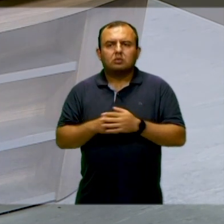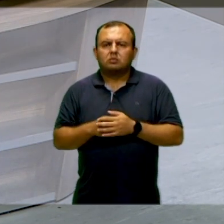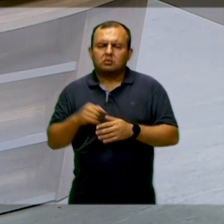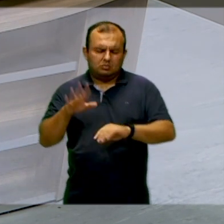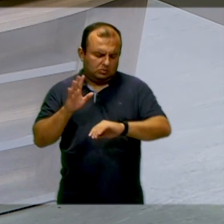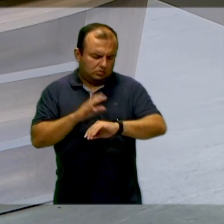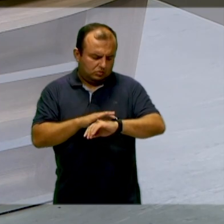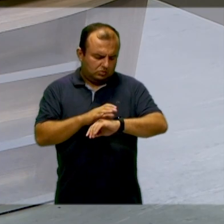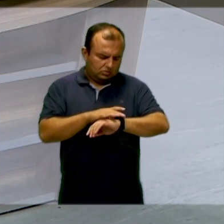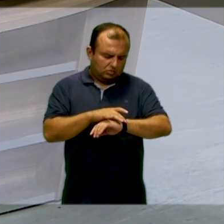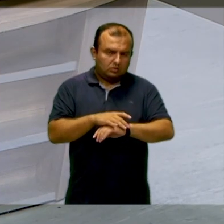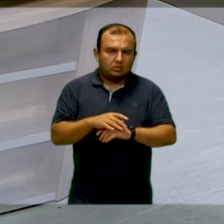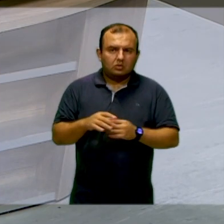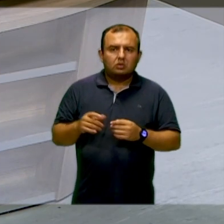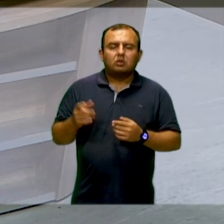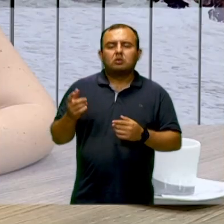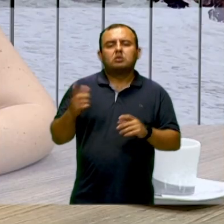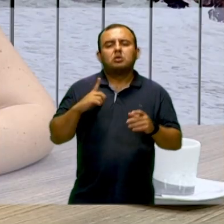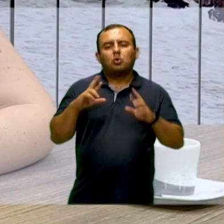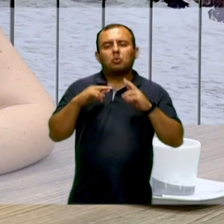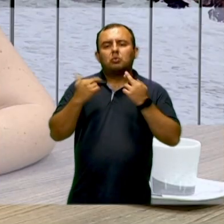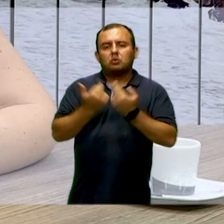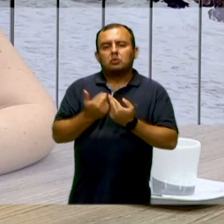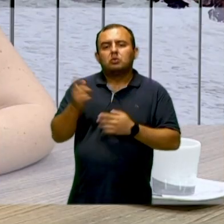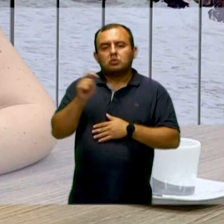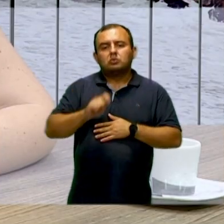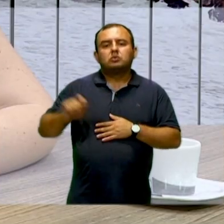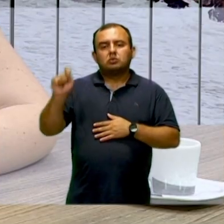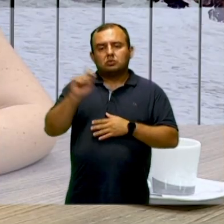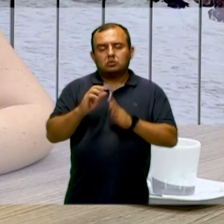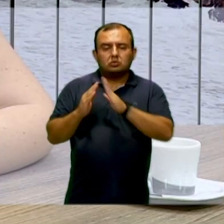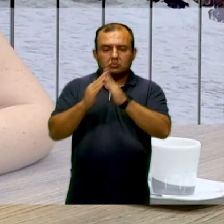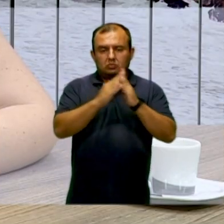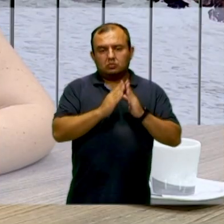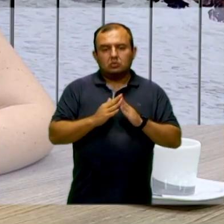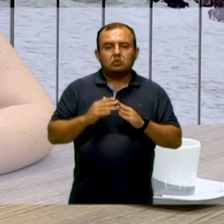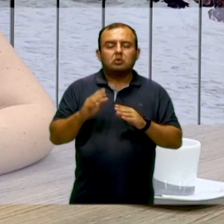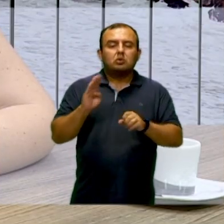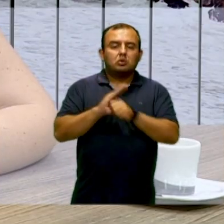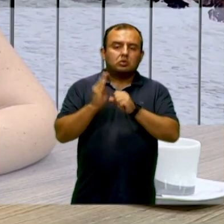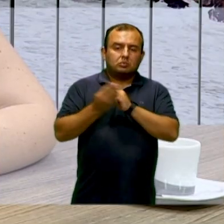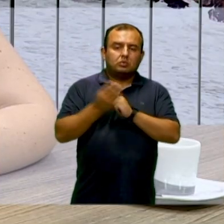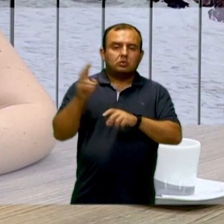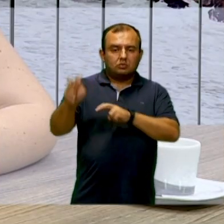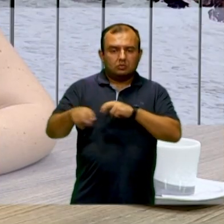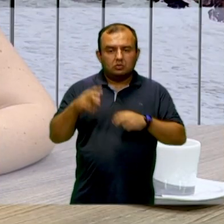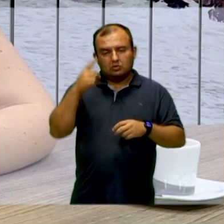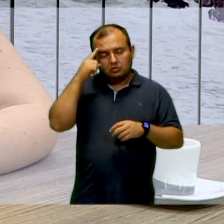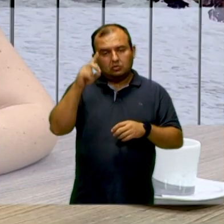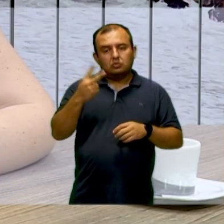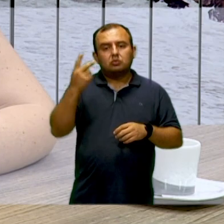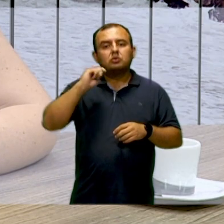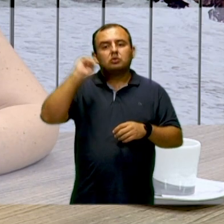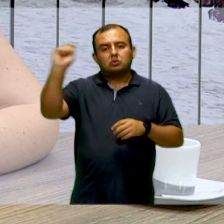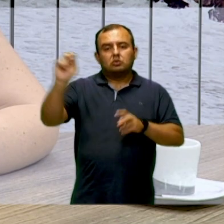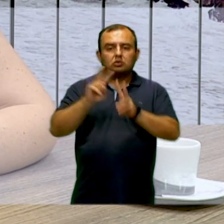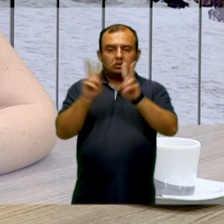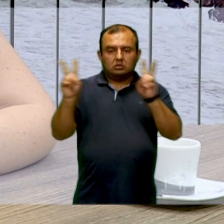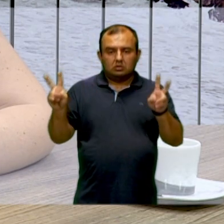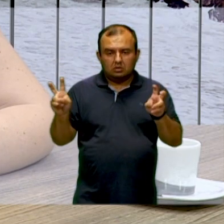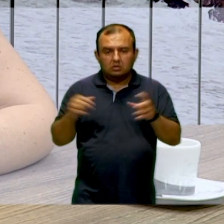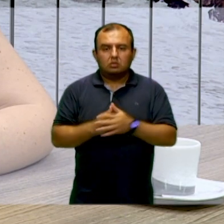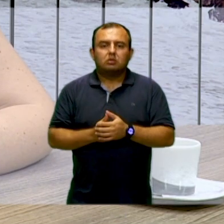Muito do mais. que reformar. Eu tenho uma reunião com a Associação de Moradores ali do bairro Fazenda no dia 2 de abril para conversar com eles sobre esse assunto.